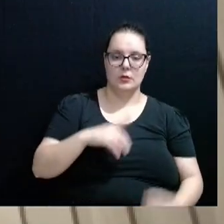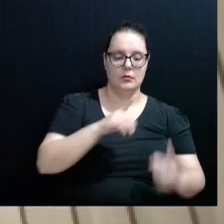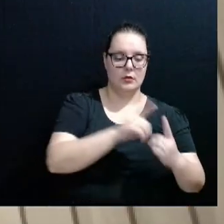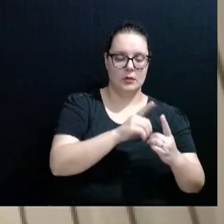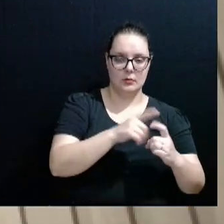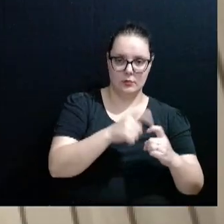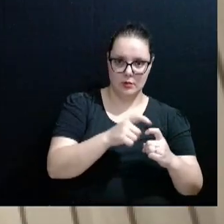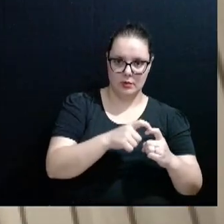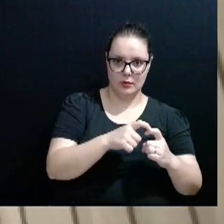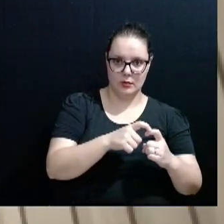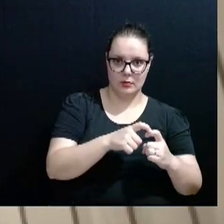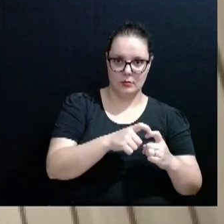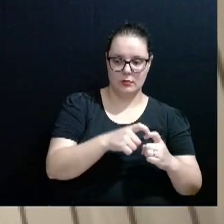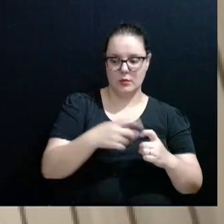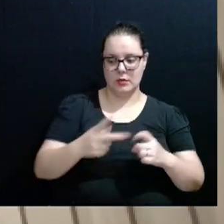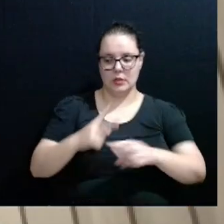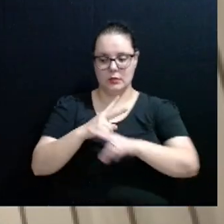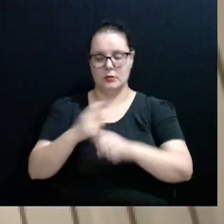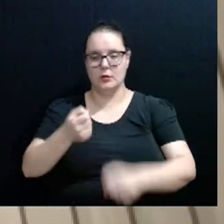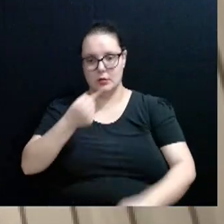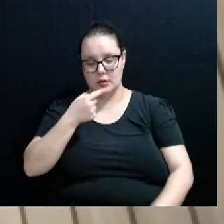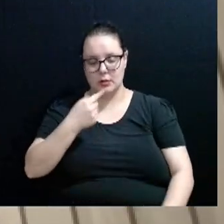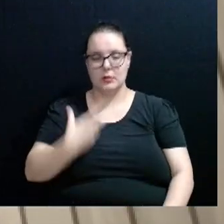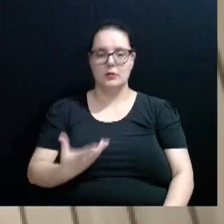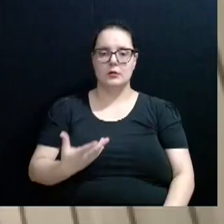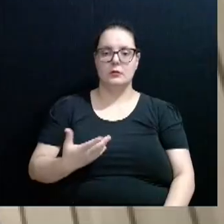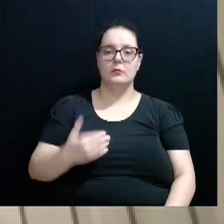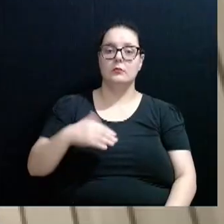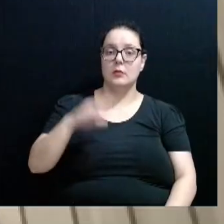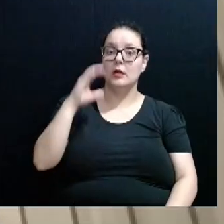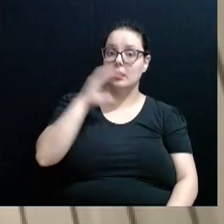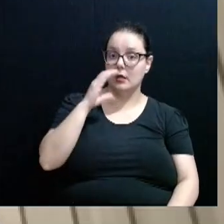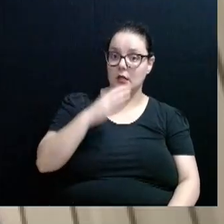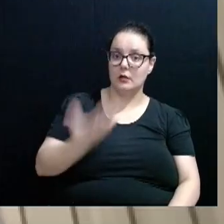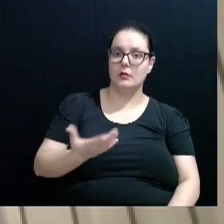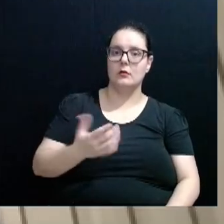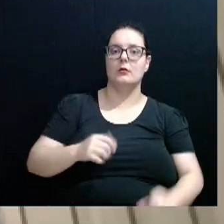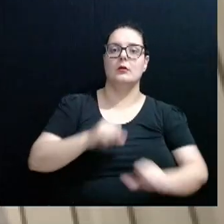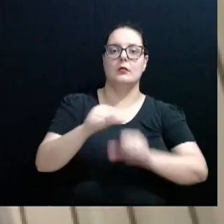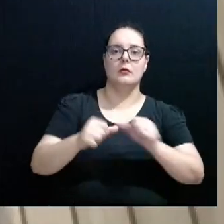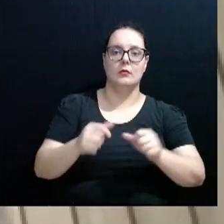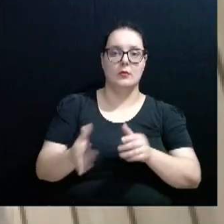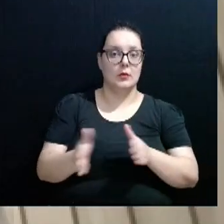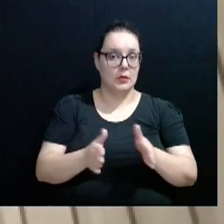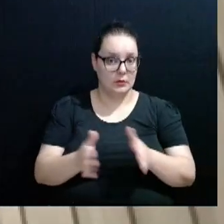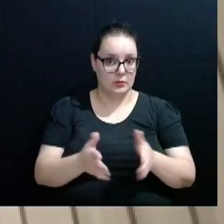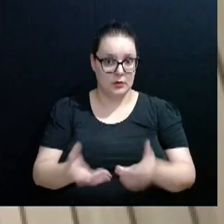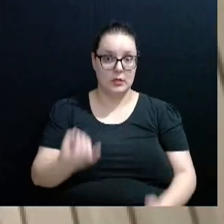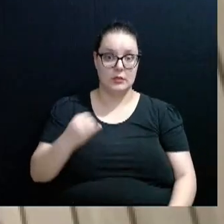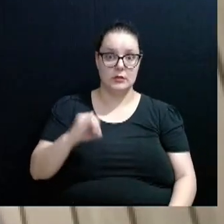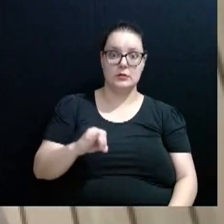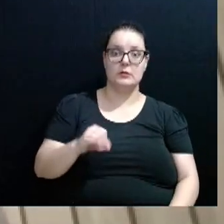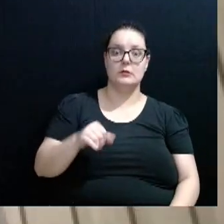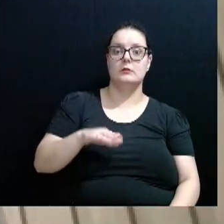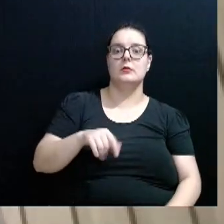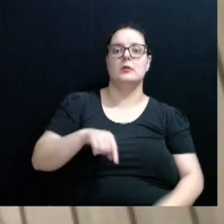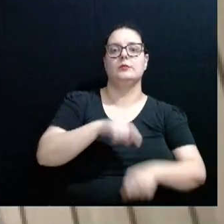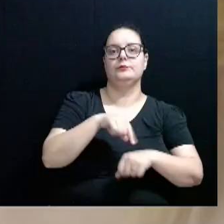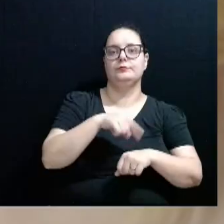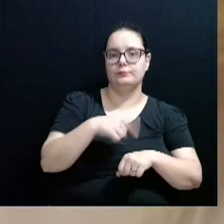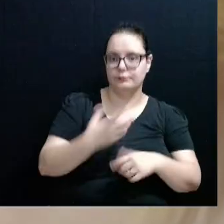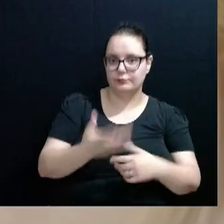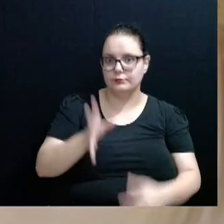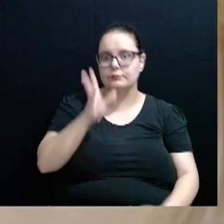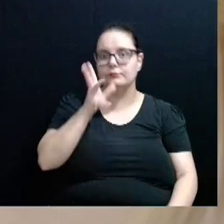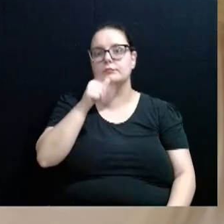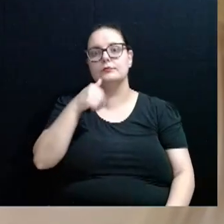a intoxicação, mais rápido ela vai reverter ali esse quadro, né? Se passar mais tempo para ir, se demorar mais, aí